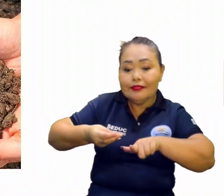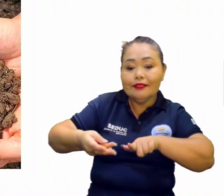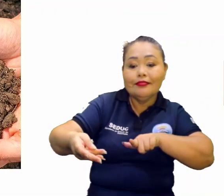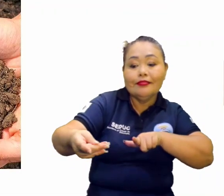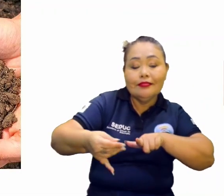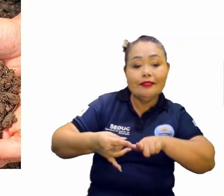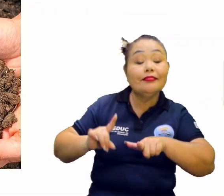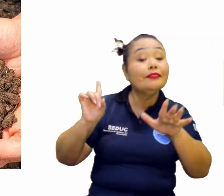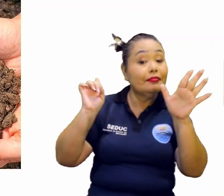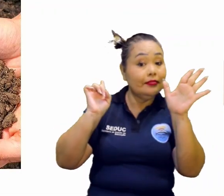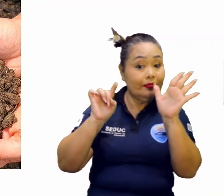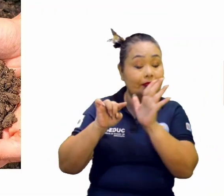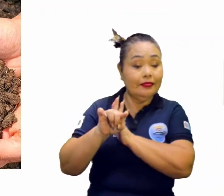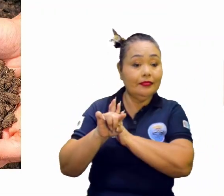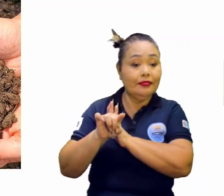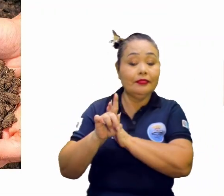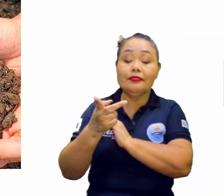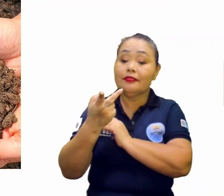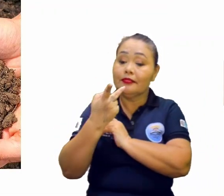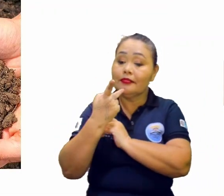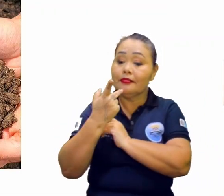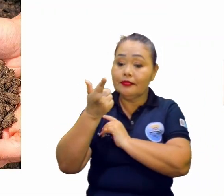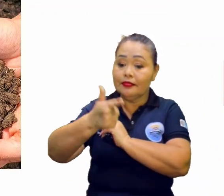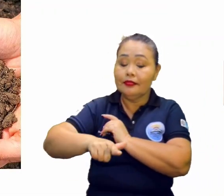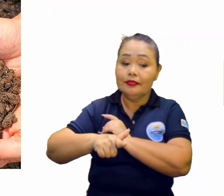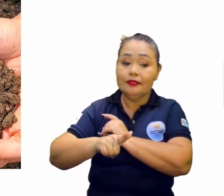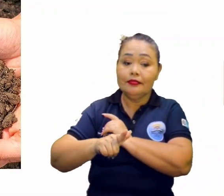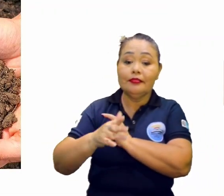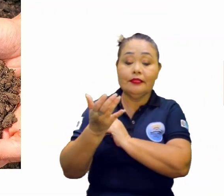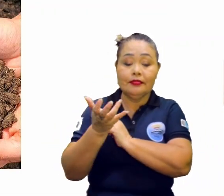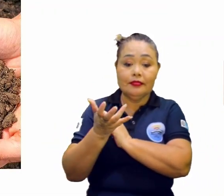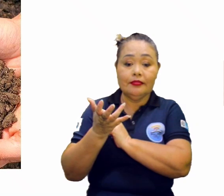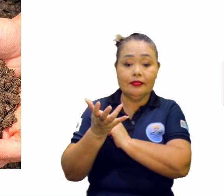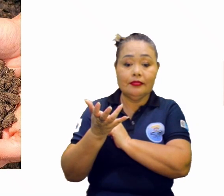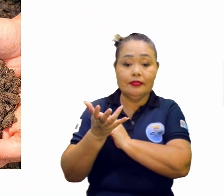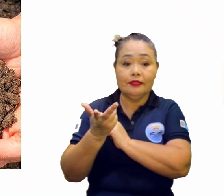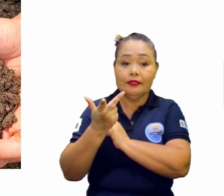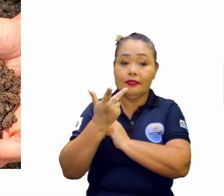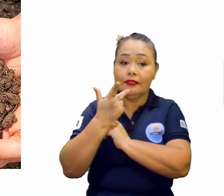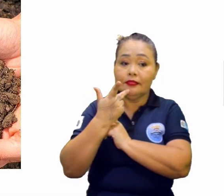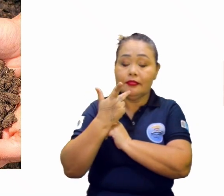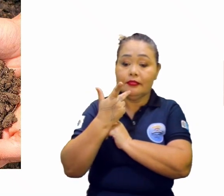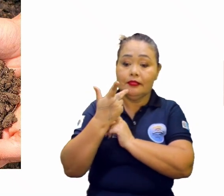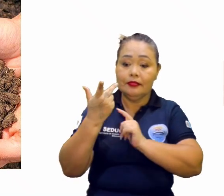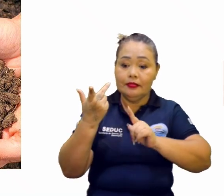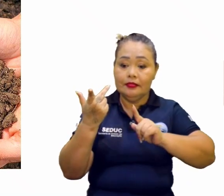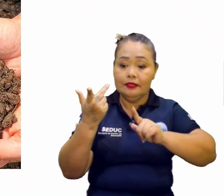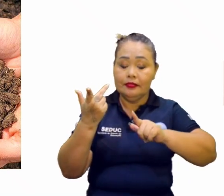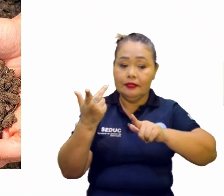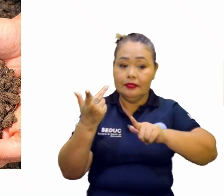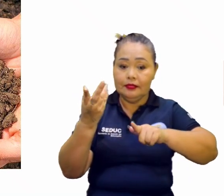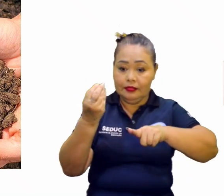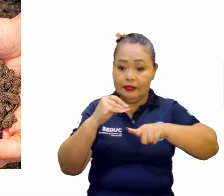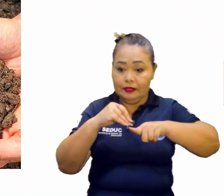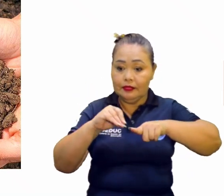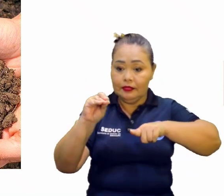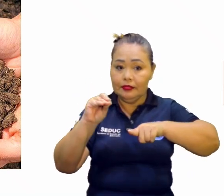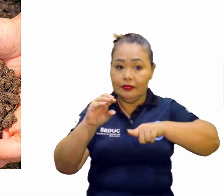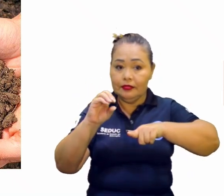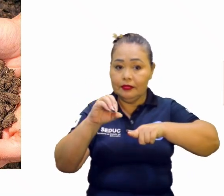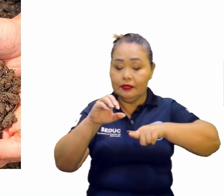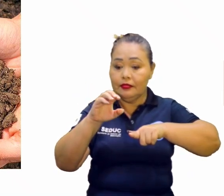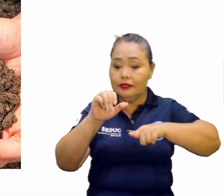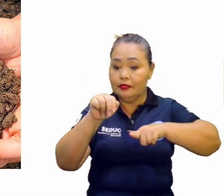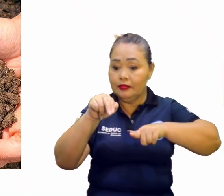Importante nós dizermos também, enfatizarmos. Quando a gente quer tá falando sobre essa questão dessa adubação e para a produção desse